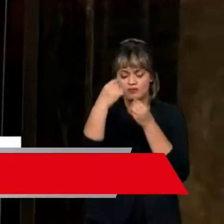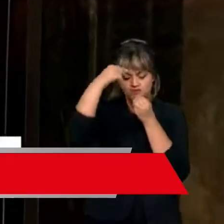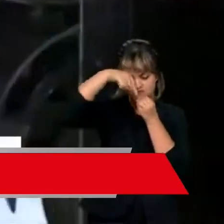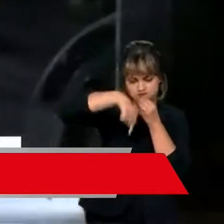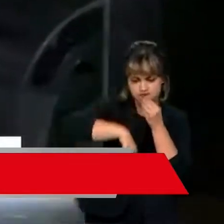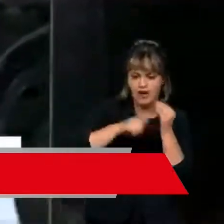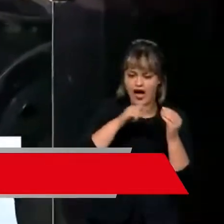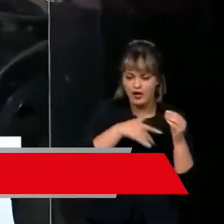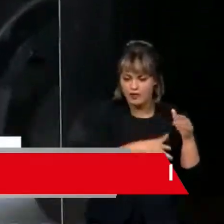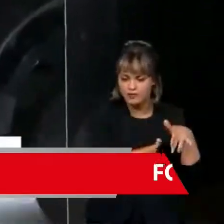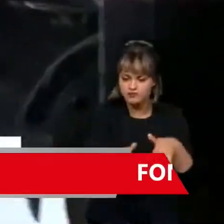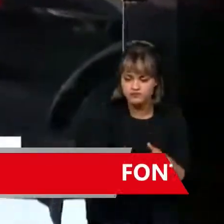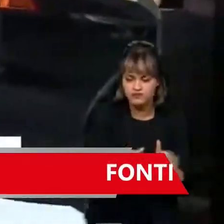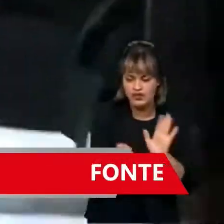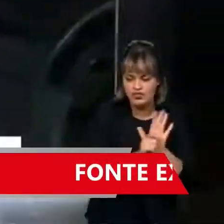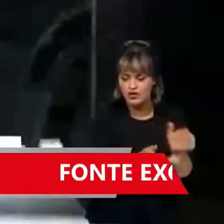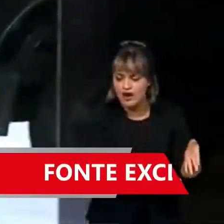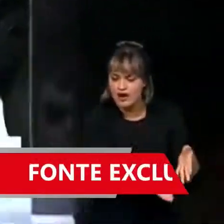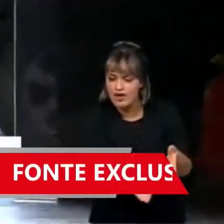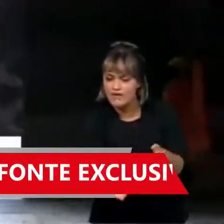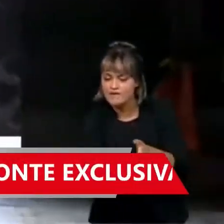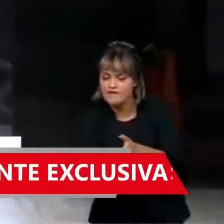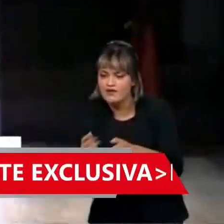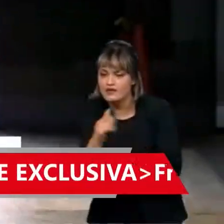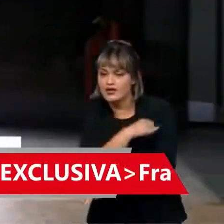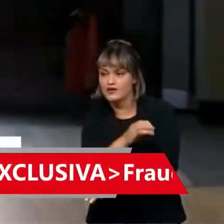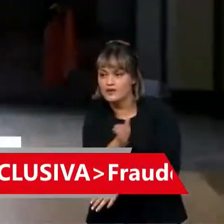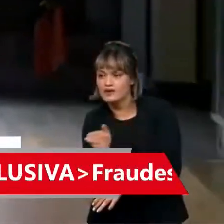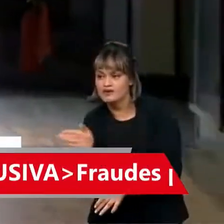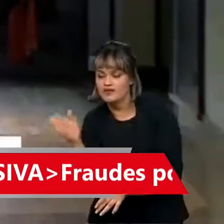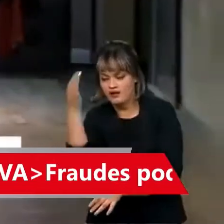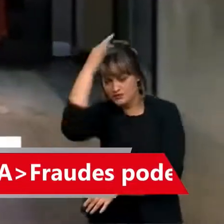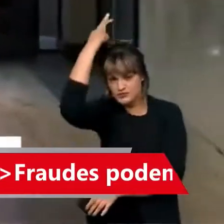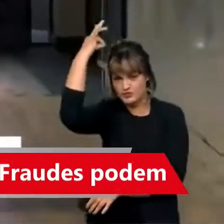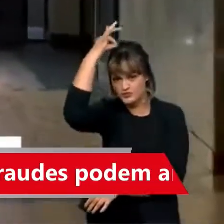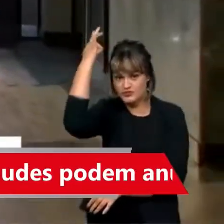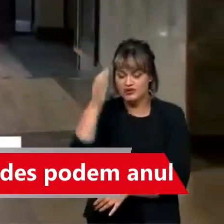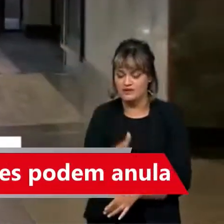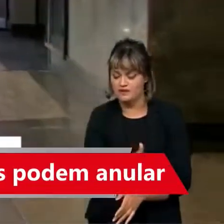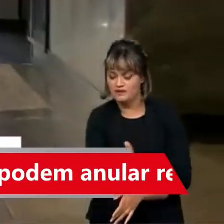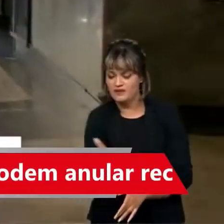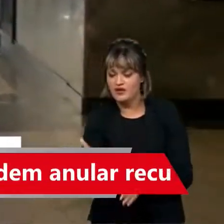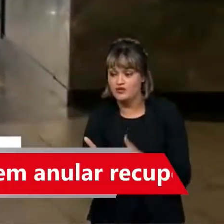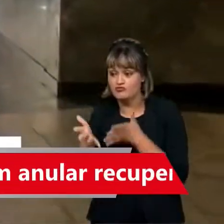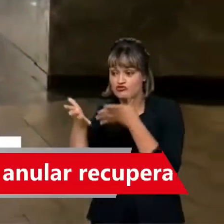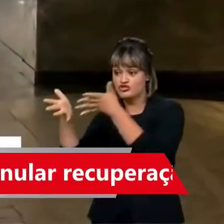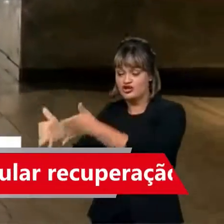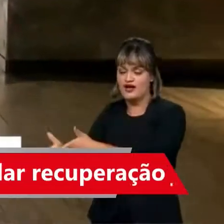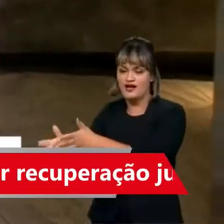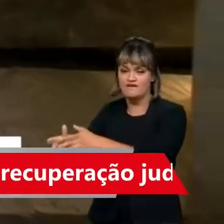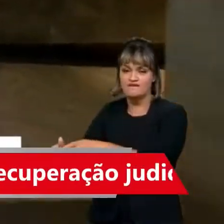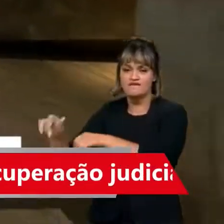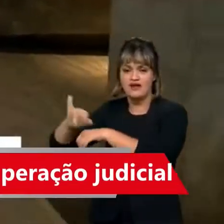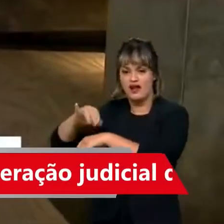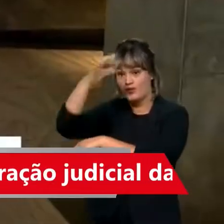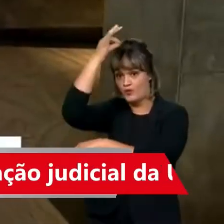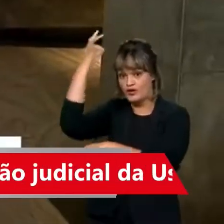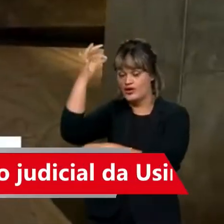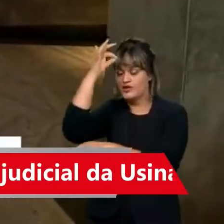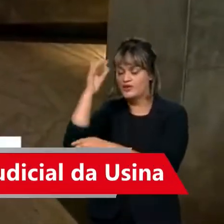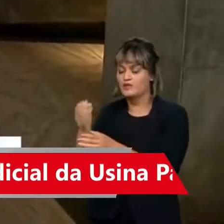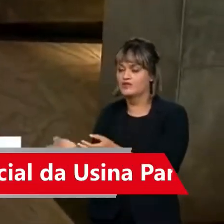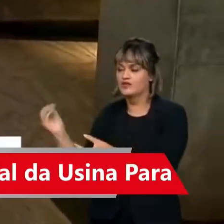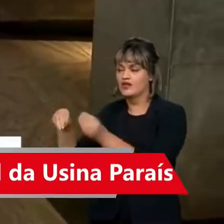apoio das capitanias dos portos do Rio de Janeiro e do Espírito Santo. Nesse período, já foram apreendidos 200 quilos